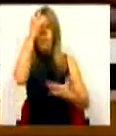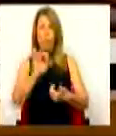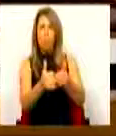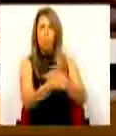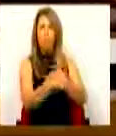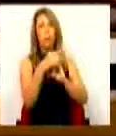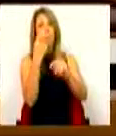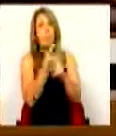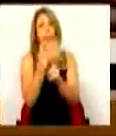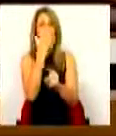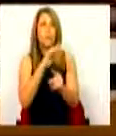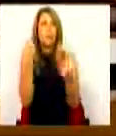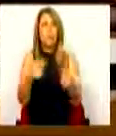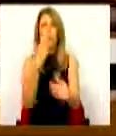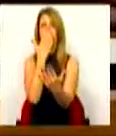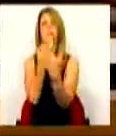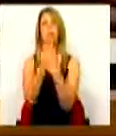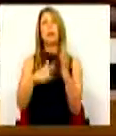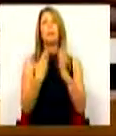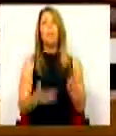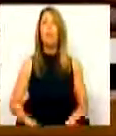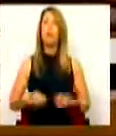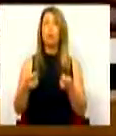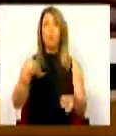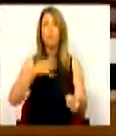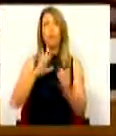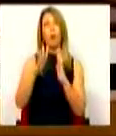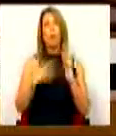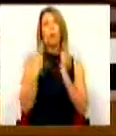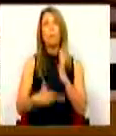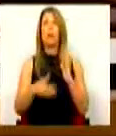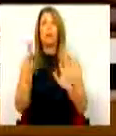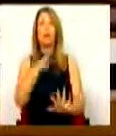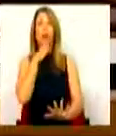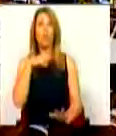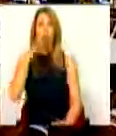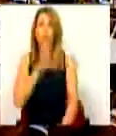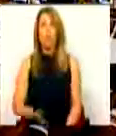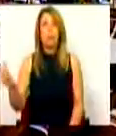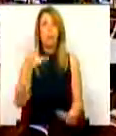perante um plano de investimentos que ambiciona ser um plano ferroviário nacional. Muito obrigado.